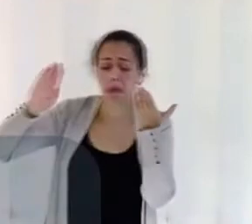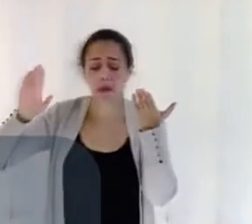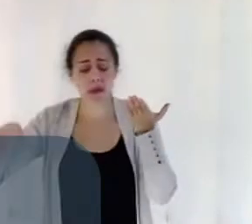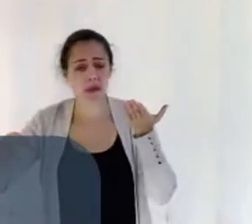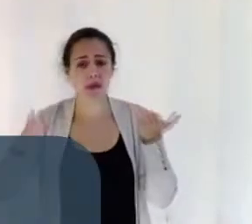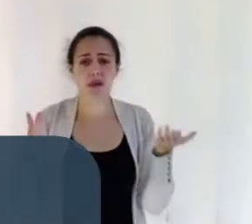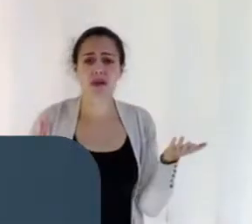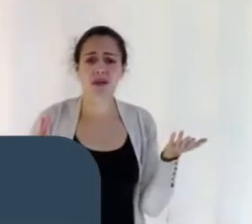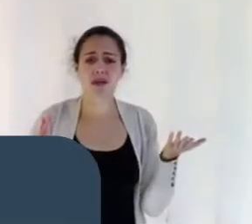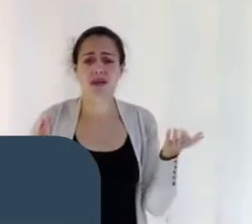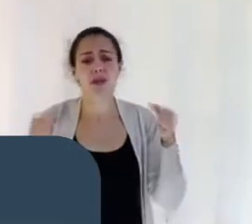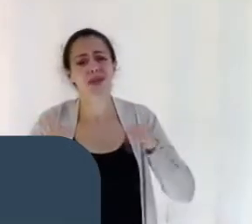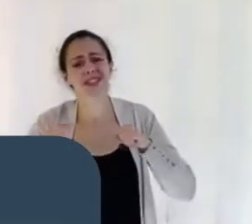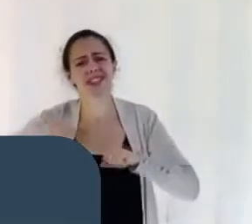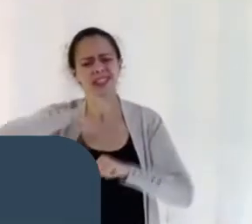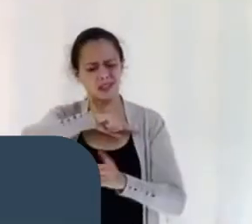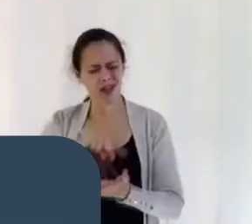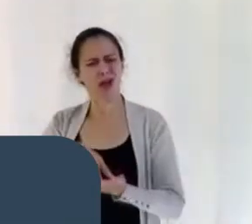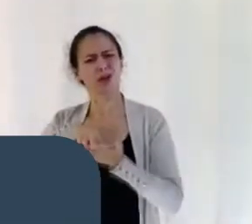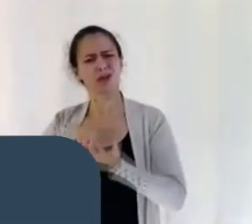sem gemer,